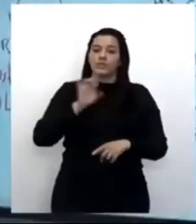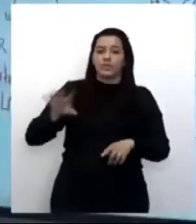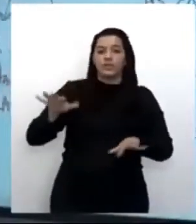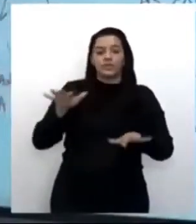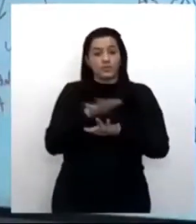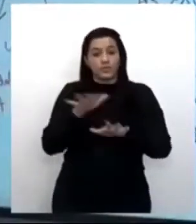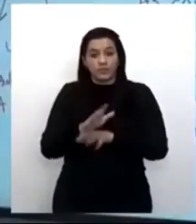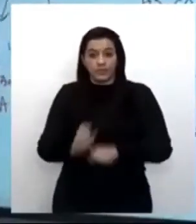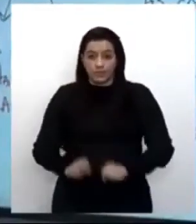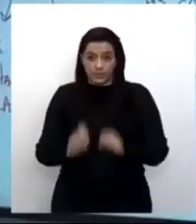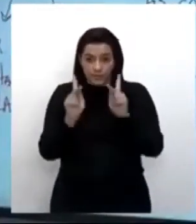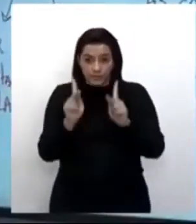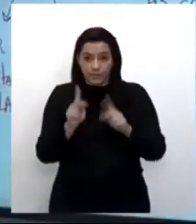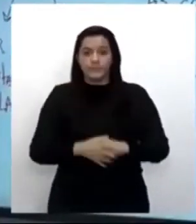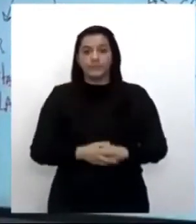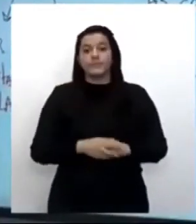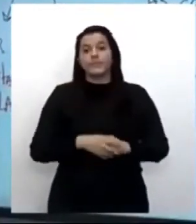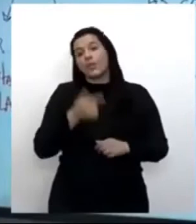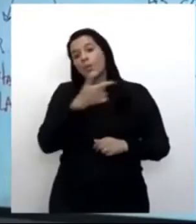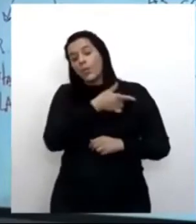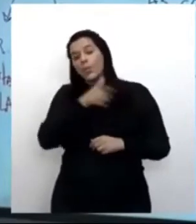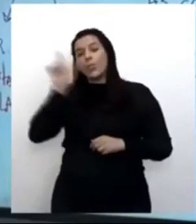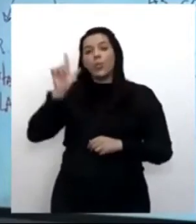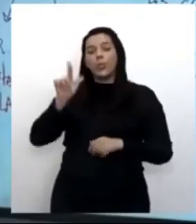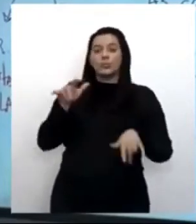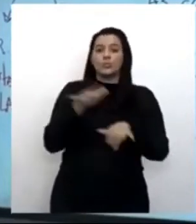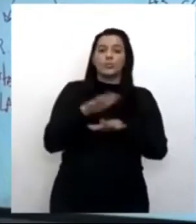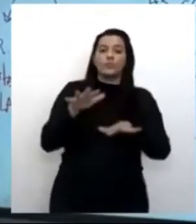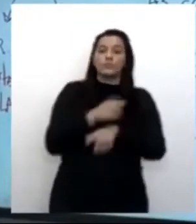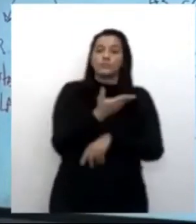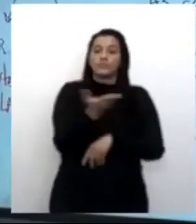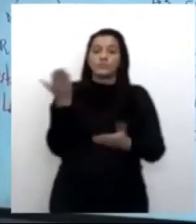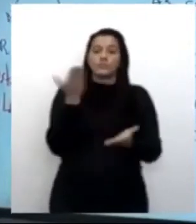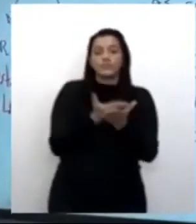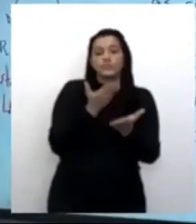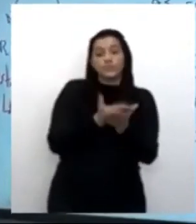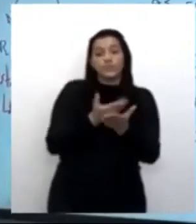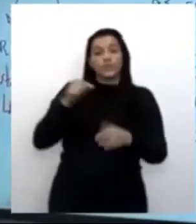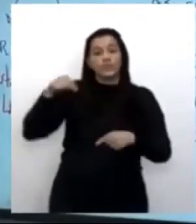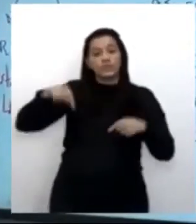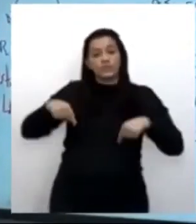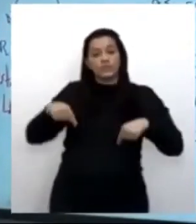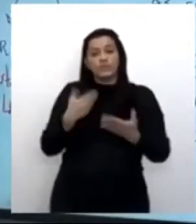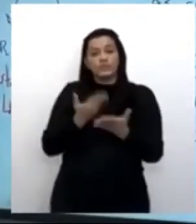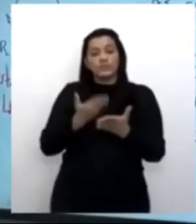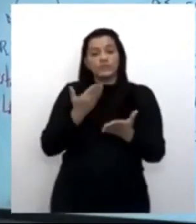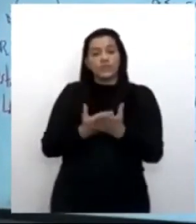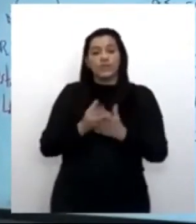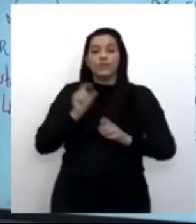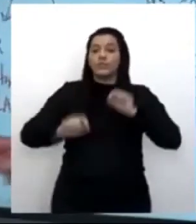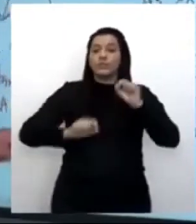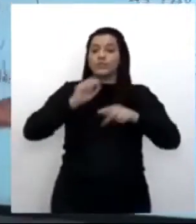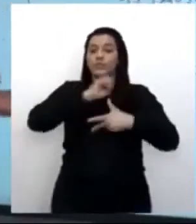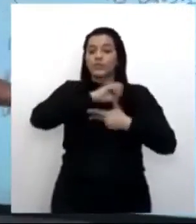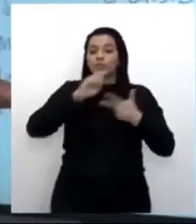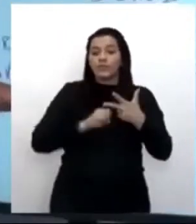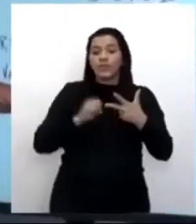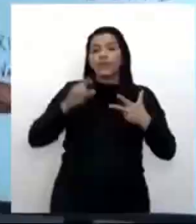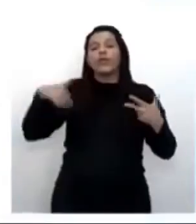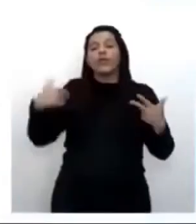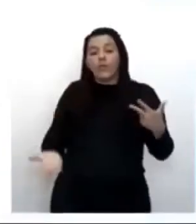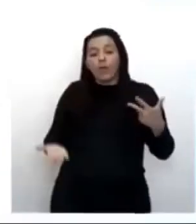movimento, certo? Outro tipo de movimento que vocês vão estudar também com o professor nessa aula, próxima aula que vocês vão assistir aí do Enem, é o